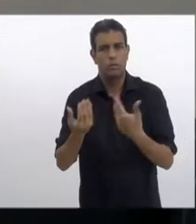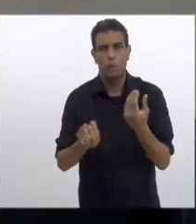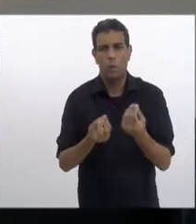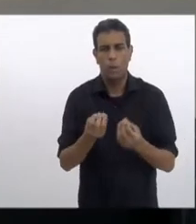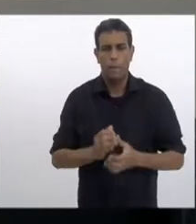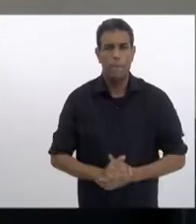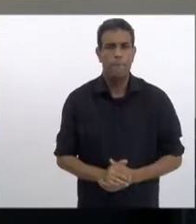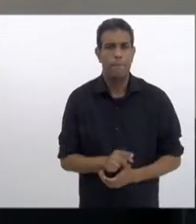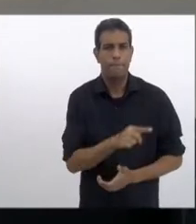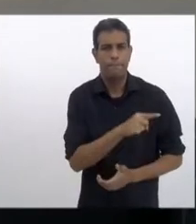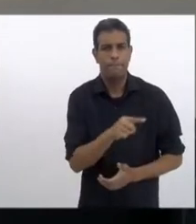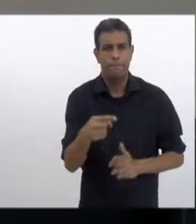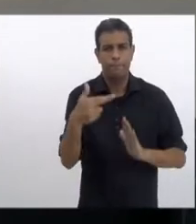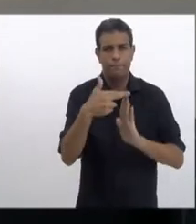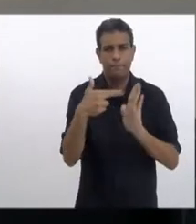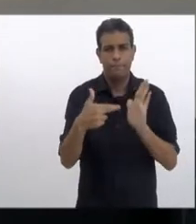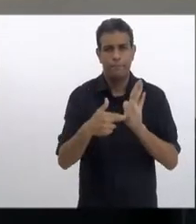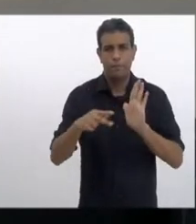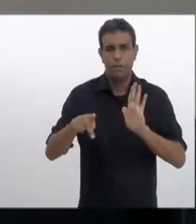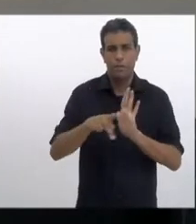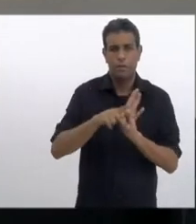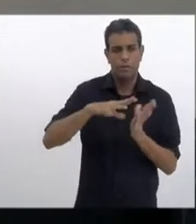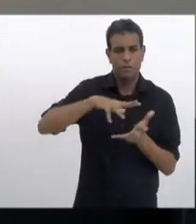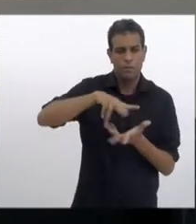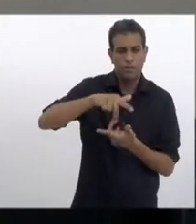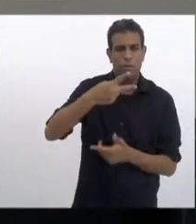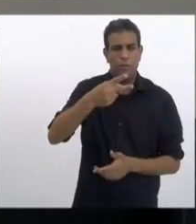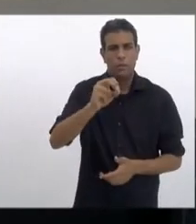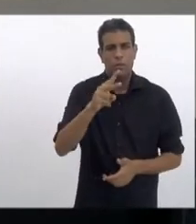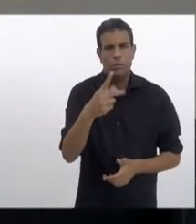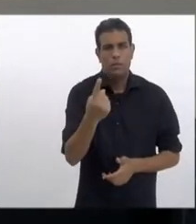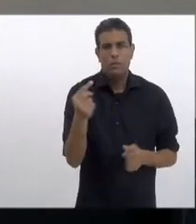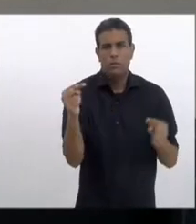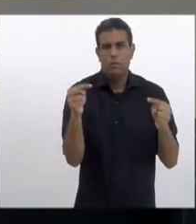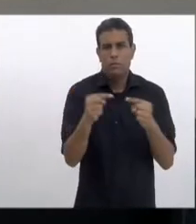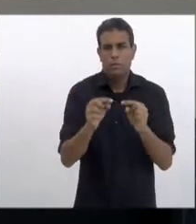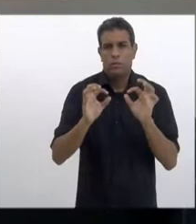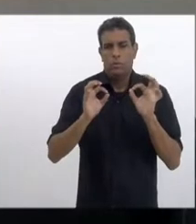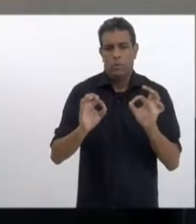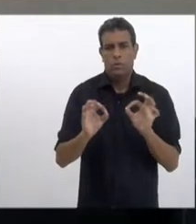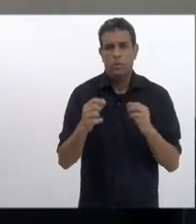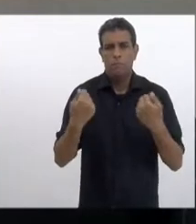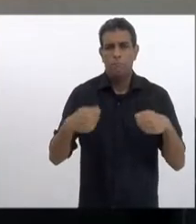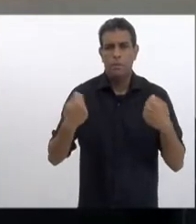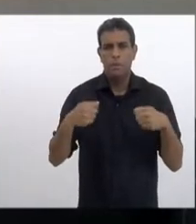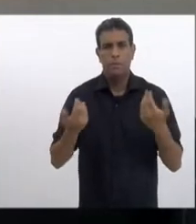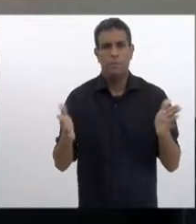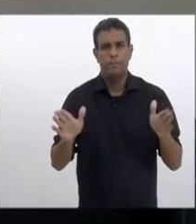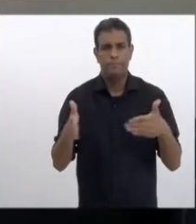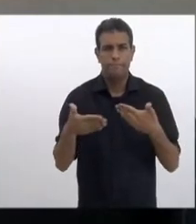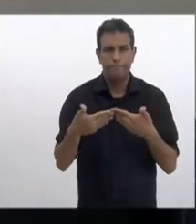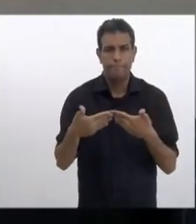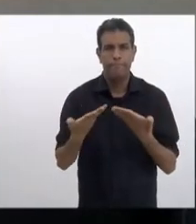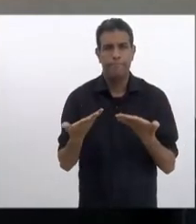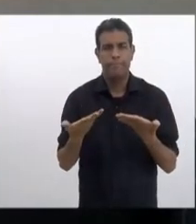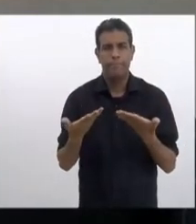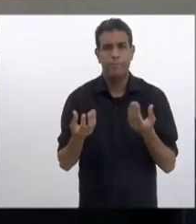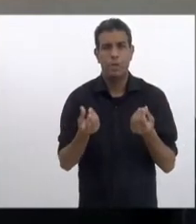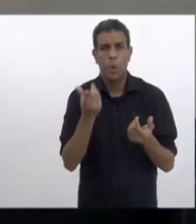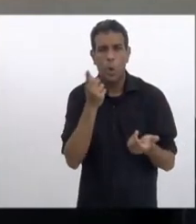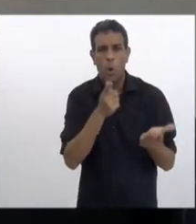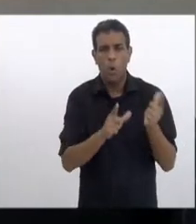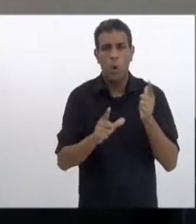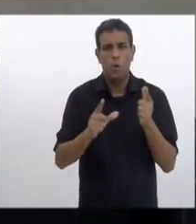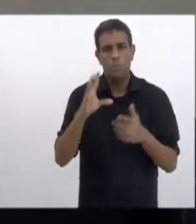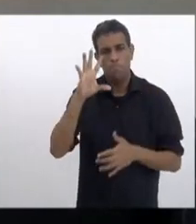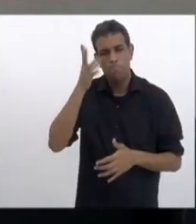As descobertas do Relatório Mundial sobre Drogas 2021 destacam a necessidade de fechar a lacuna